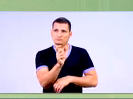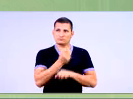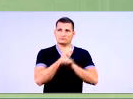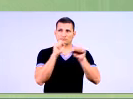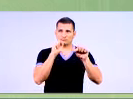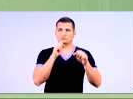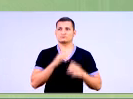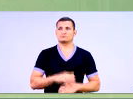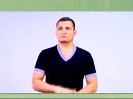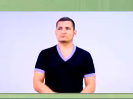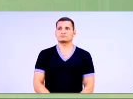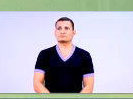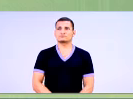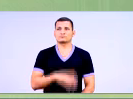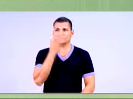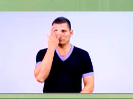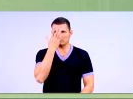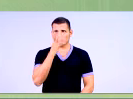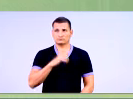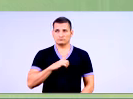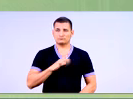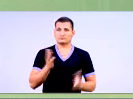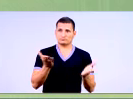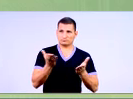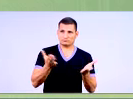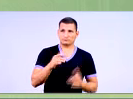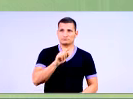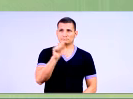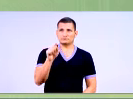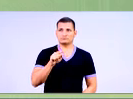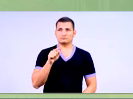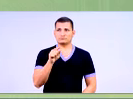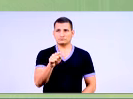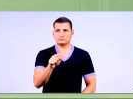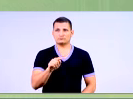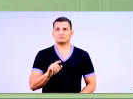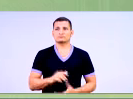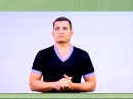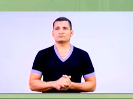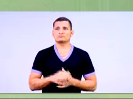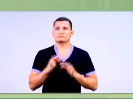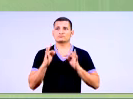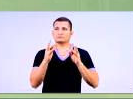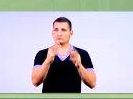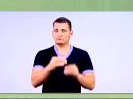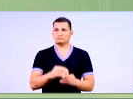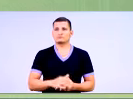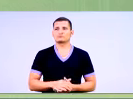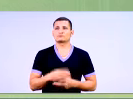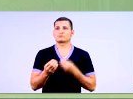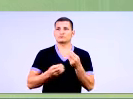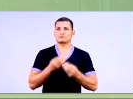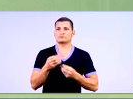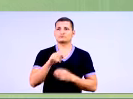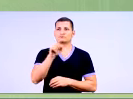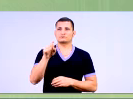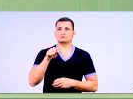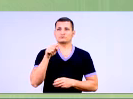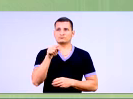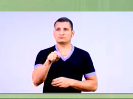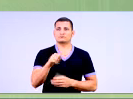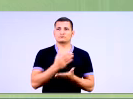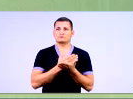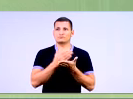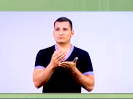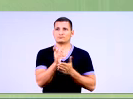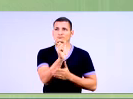Facílimo, né? Agora vamos à forma interrogativa. O que a gente viu? Em todos os tempos verbais, a forma interrogativa a gente